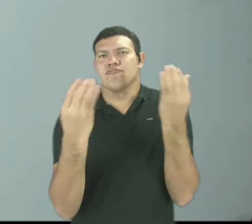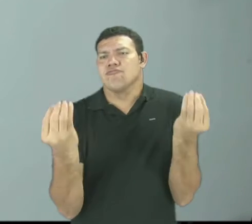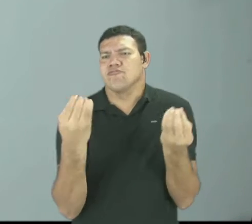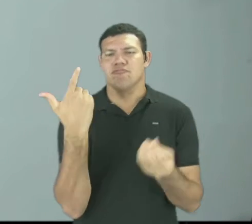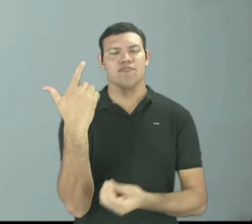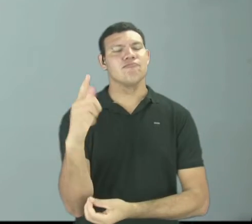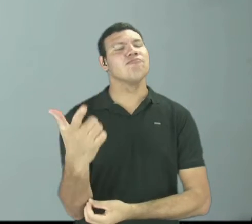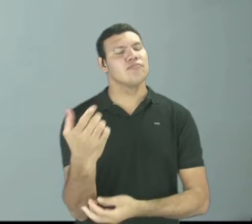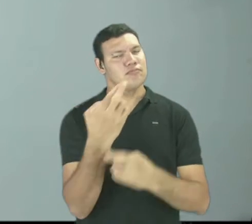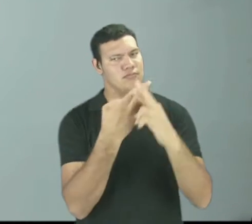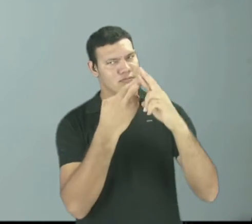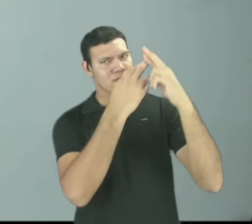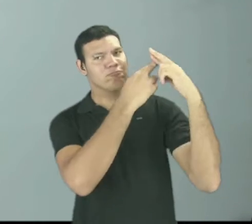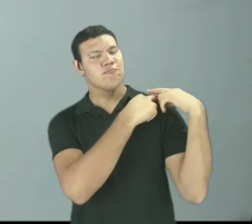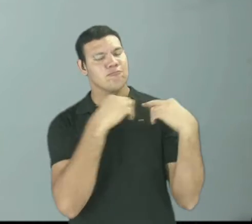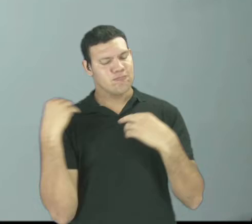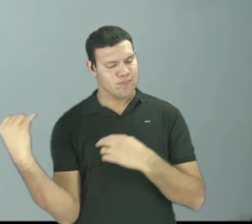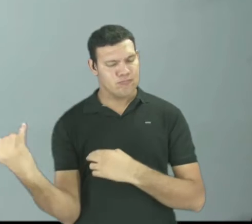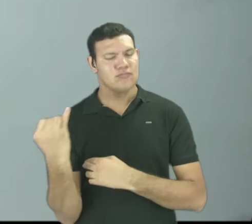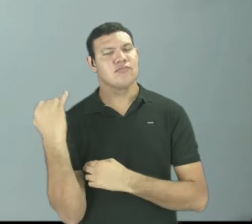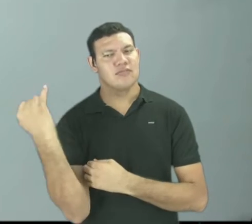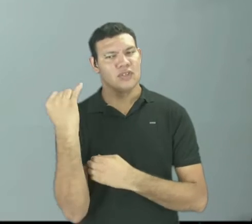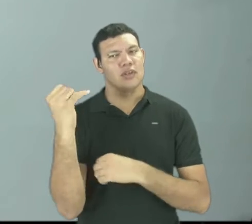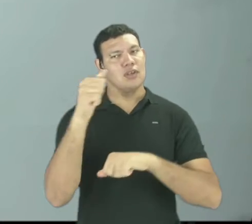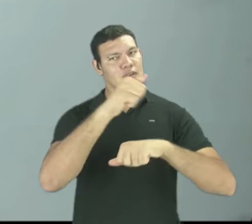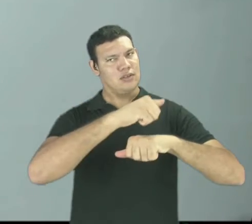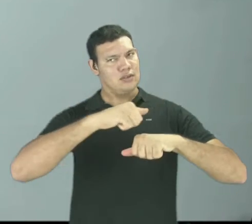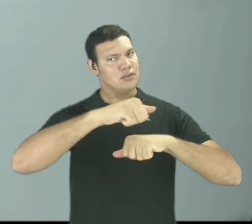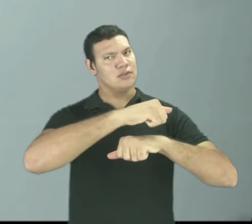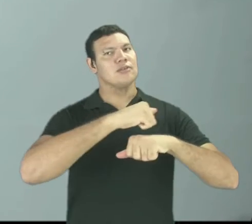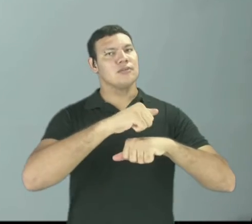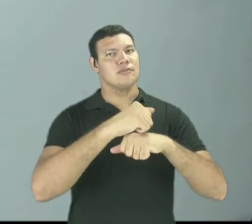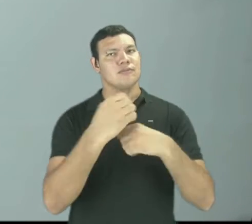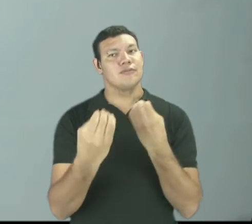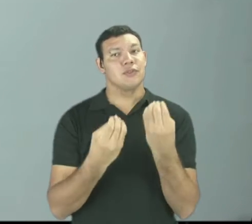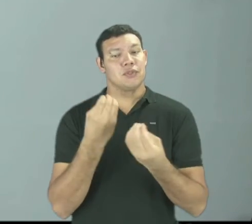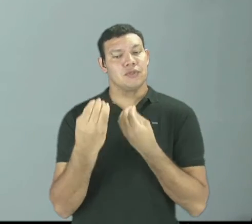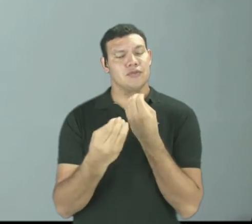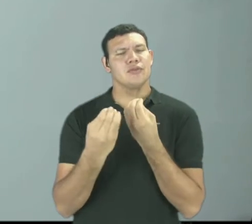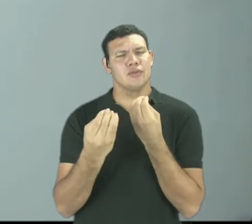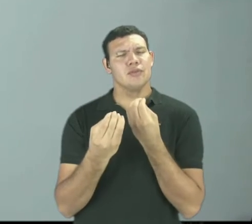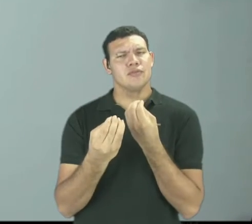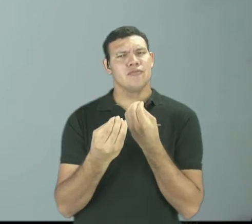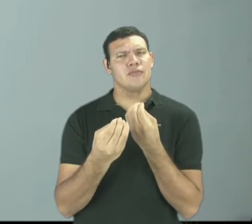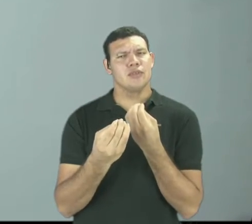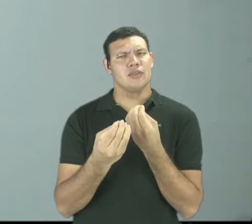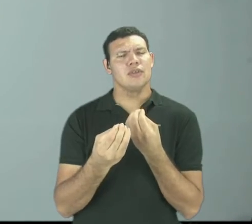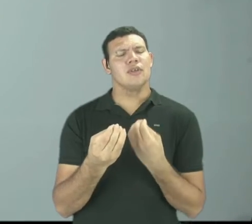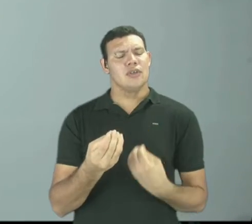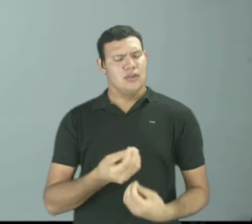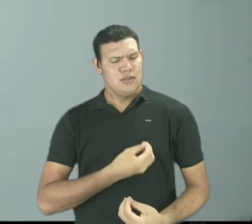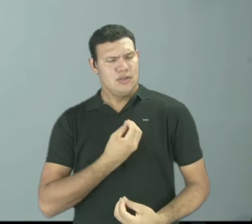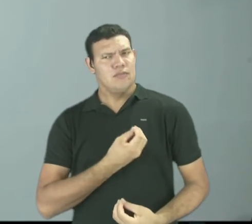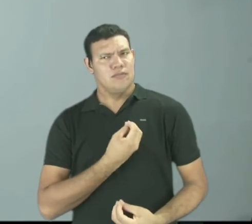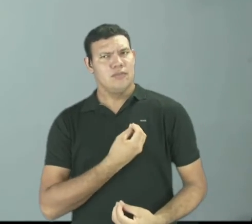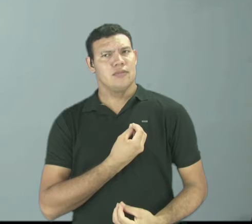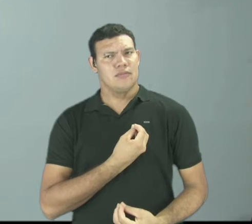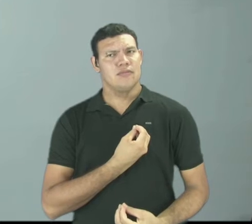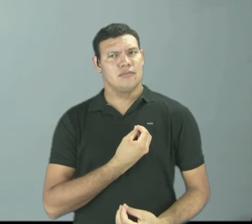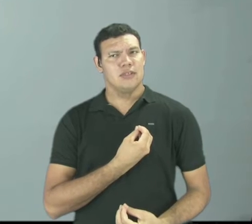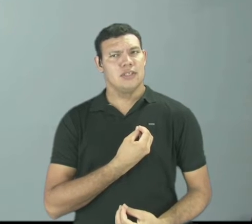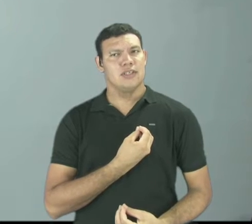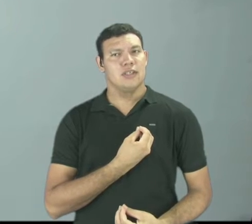papel fundamental que eu quero mostrar para vocês do advérbio. E como ele está presente no nosso dia a dia todos os dias. Embora